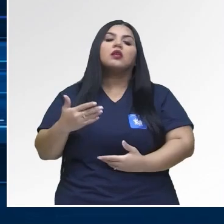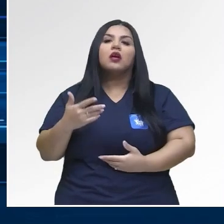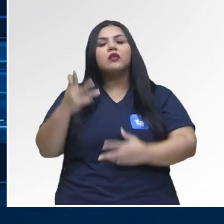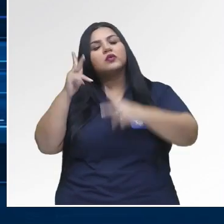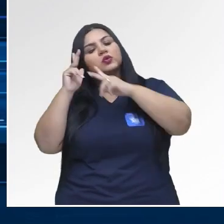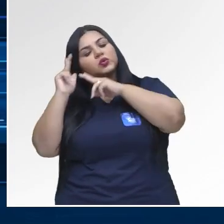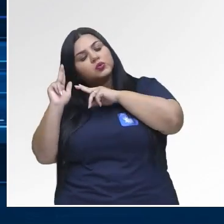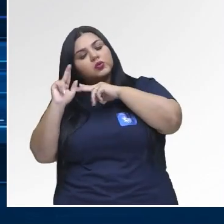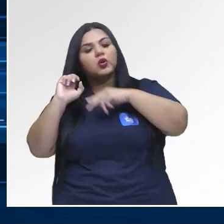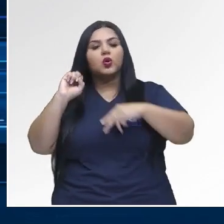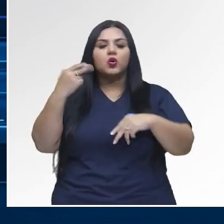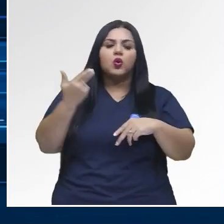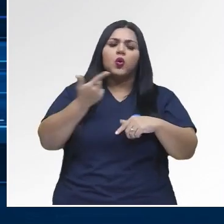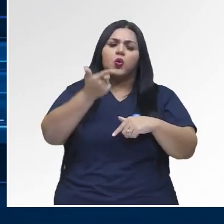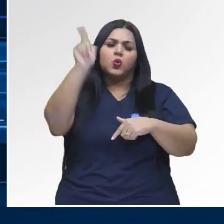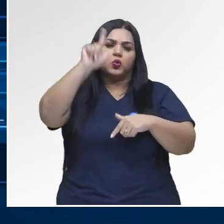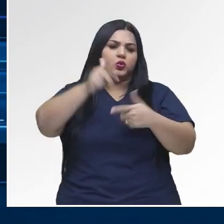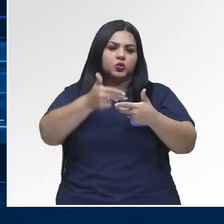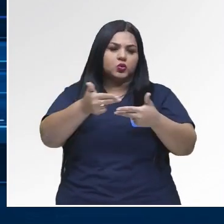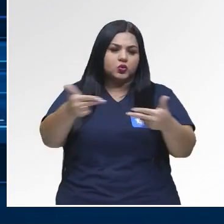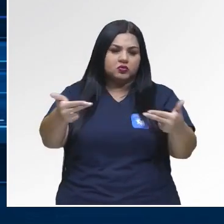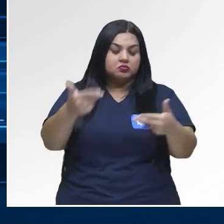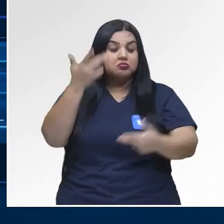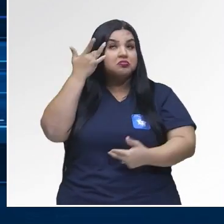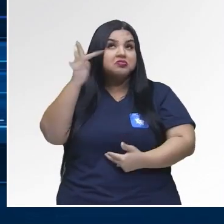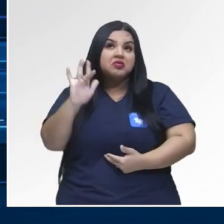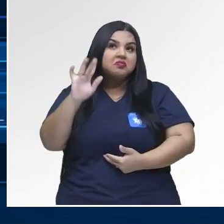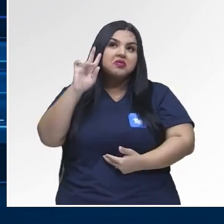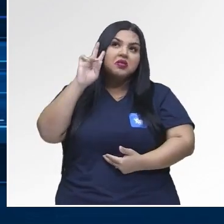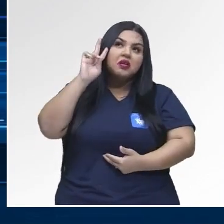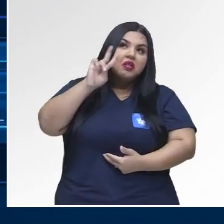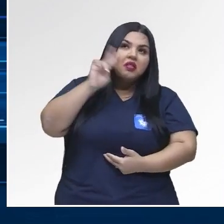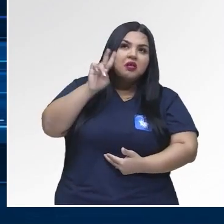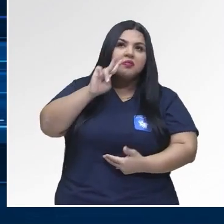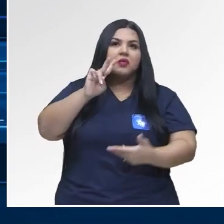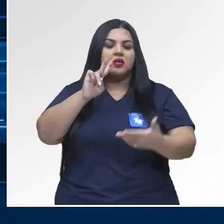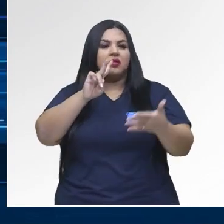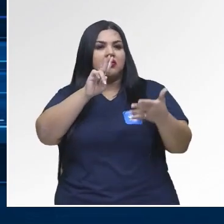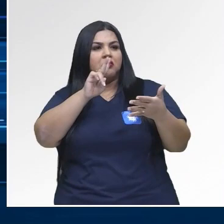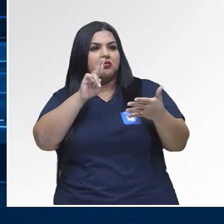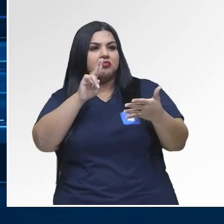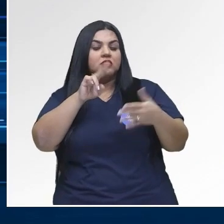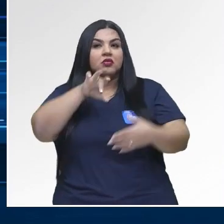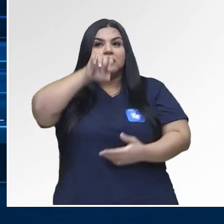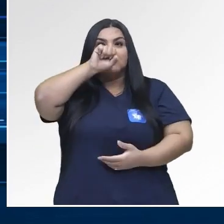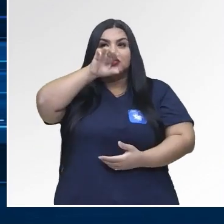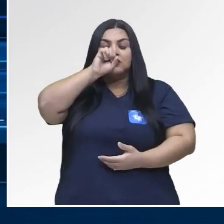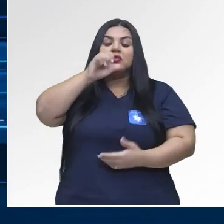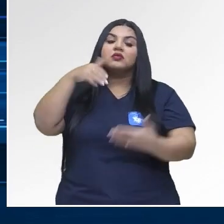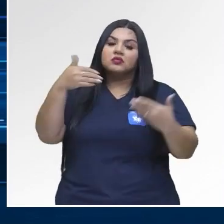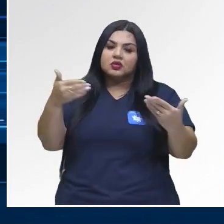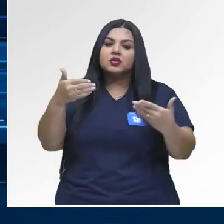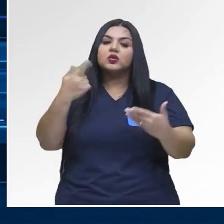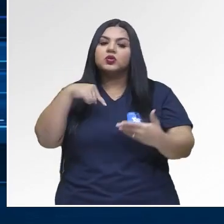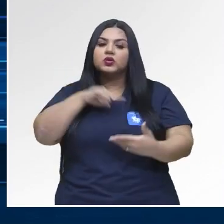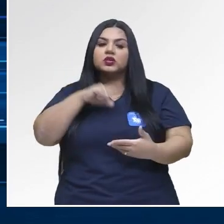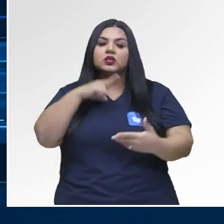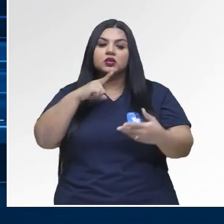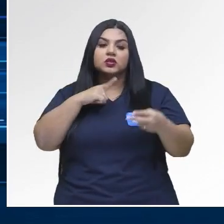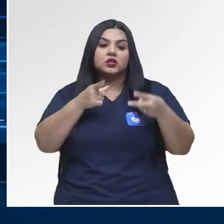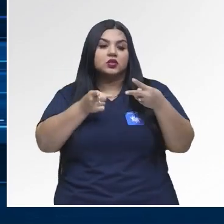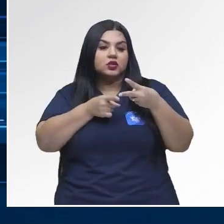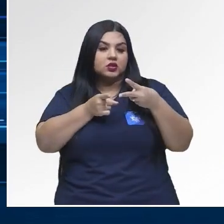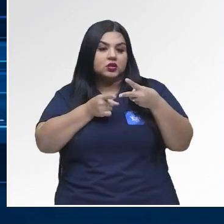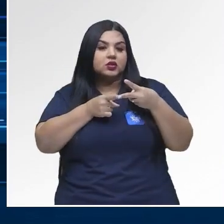quando a gente pratica outras atividades que a gente nem está lembrando da respiração, não lembra nem o que comeu ontem, então nós temos aí o bulbo trabalhando